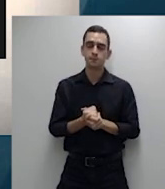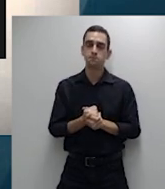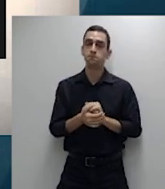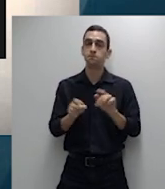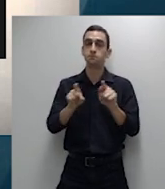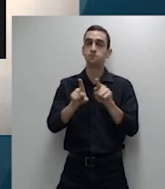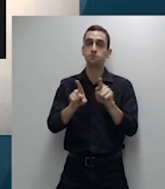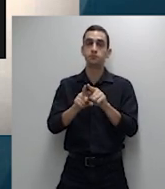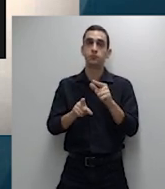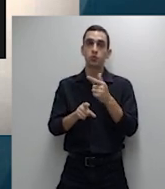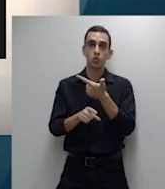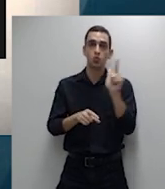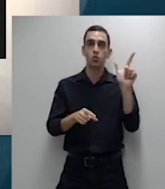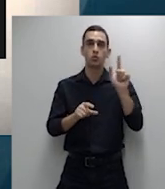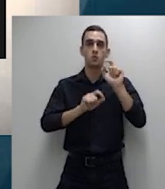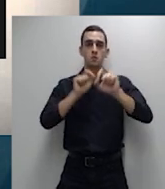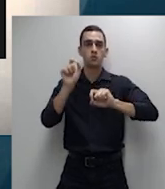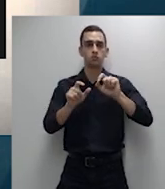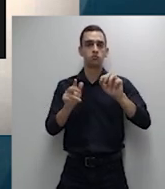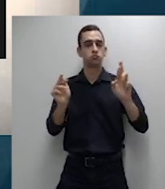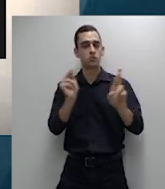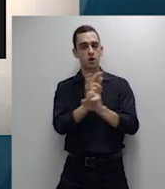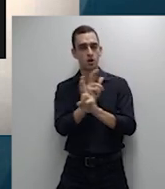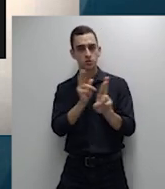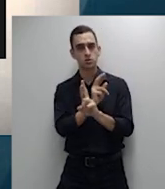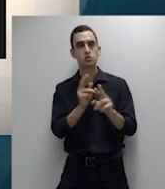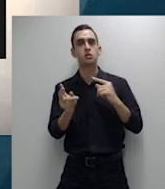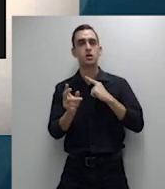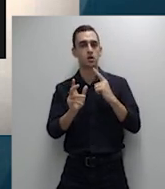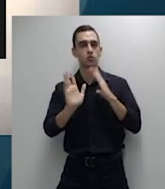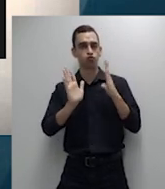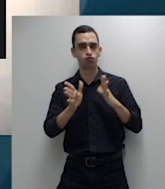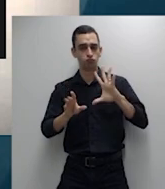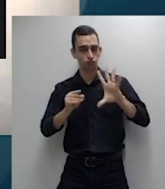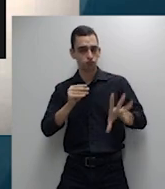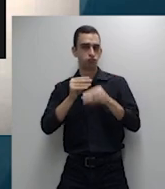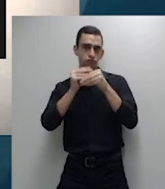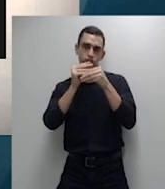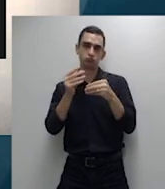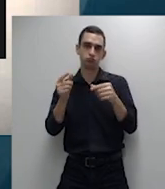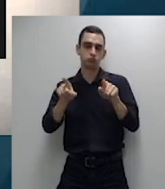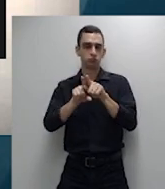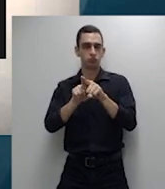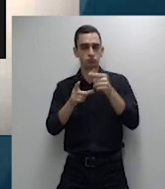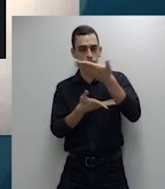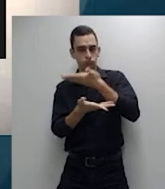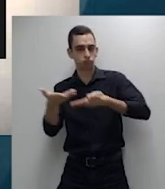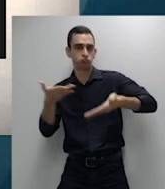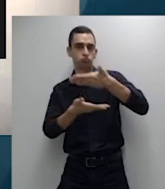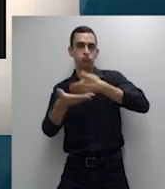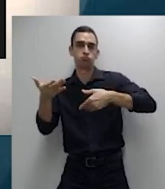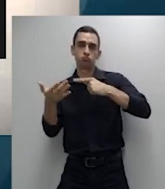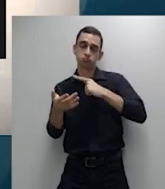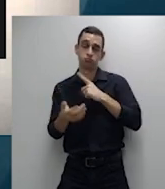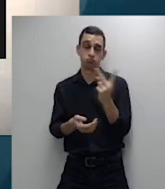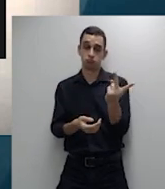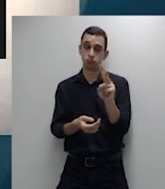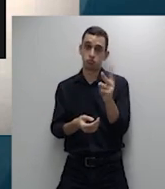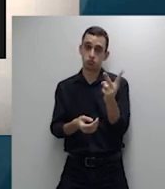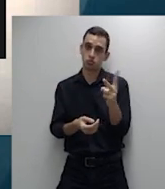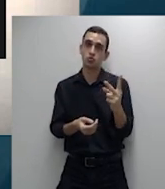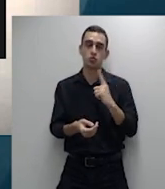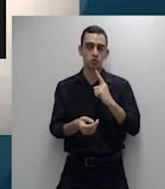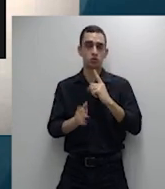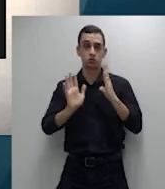existe uma relação me complementação integração entre as pernas sendo que a primeira já